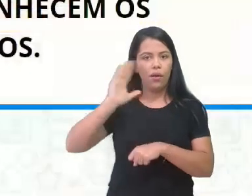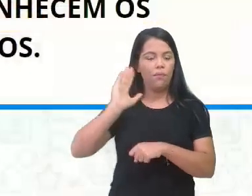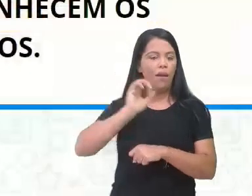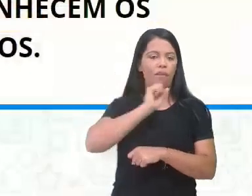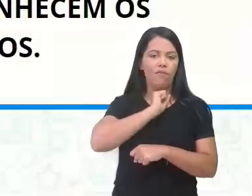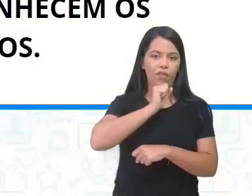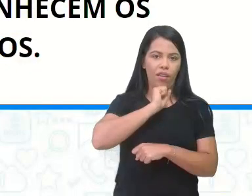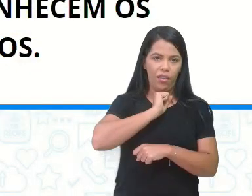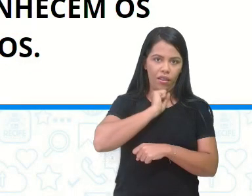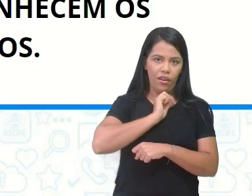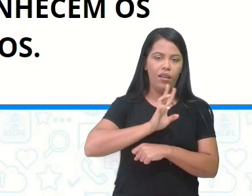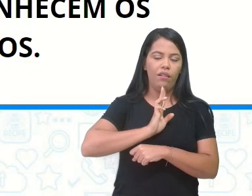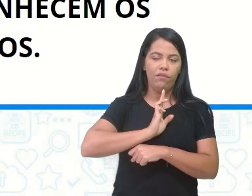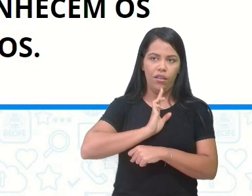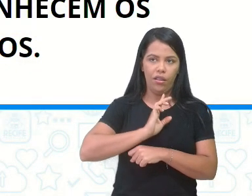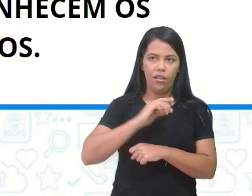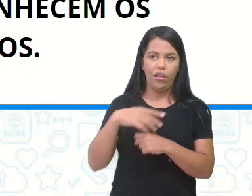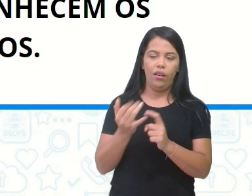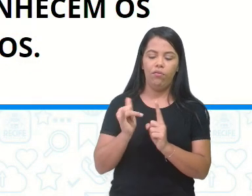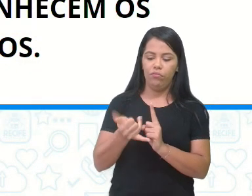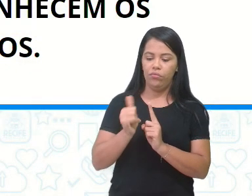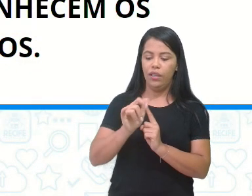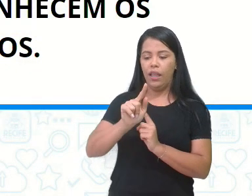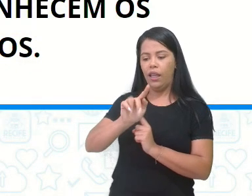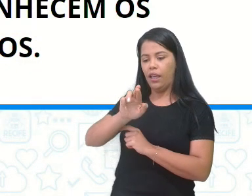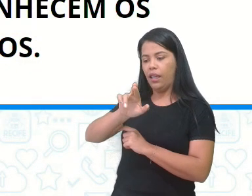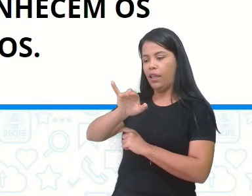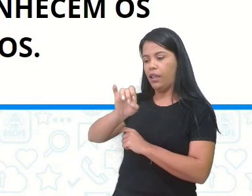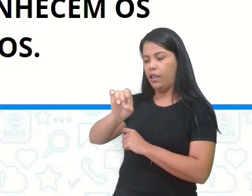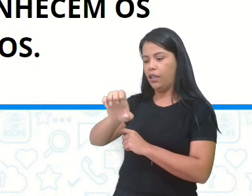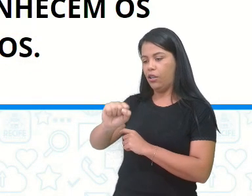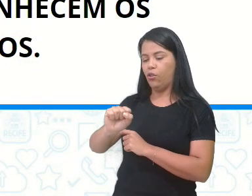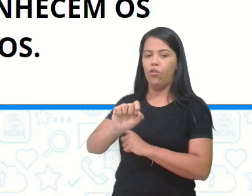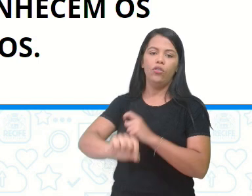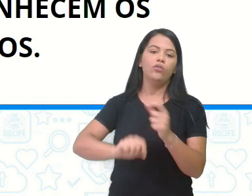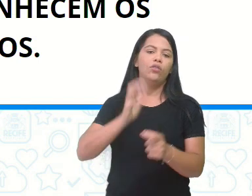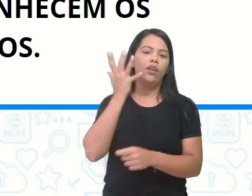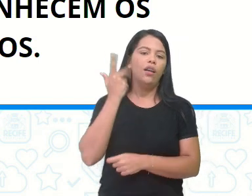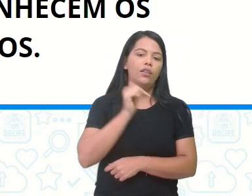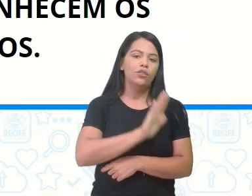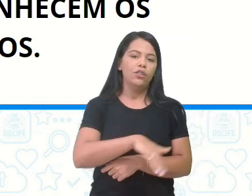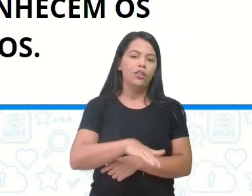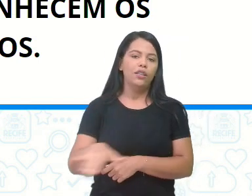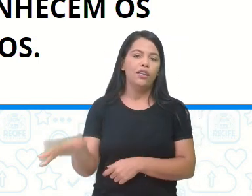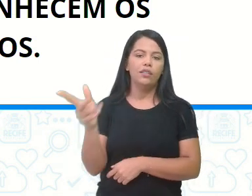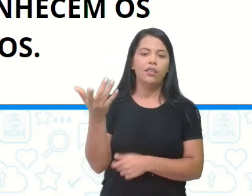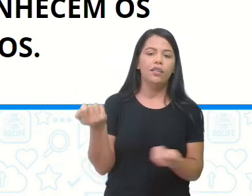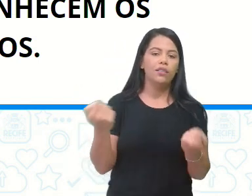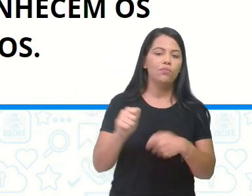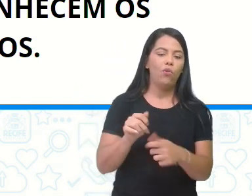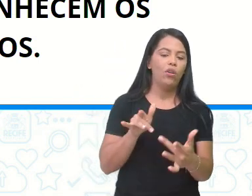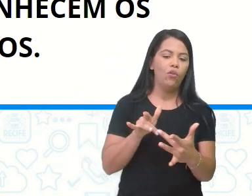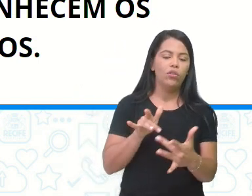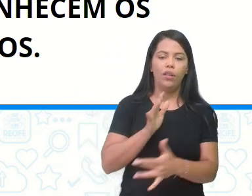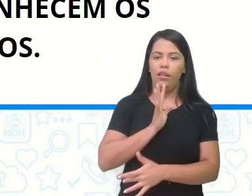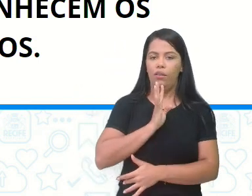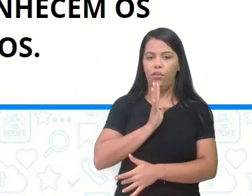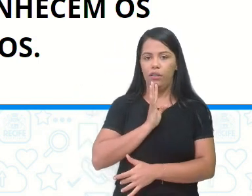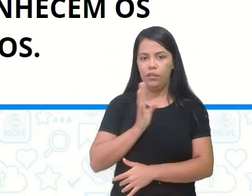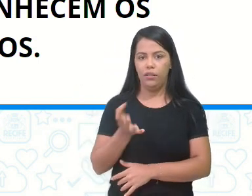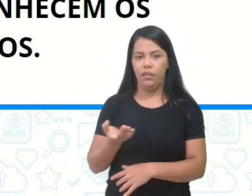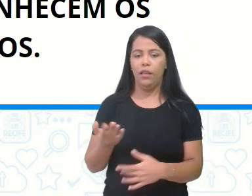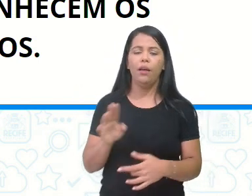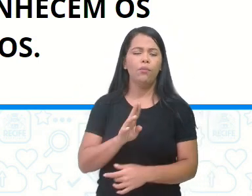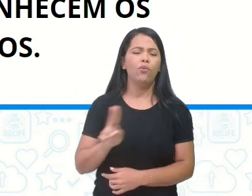de histórias ou griots, que as crianças conhecem os contos. Professora Keise, o que são